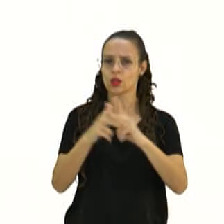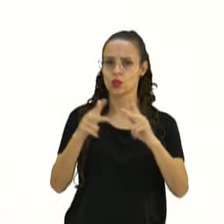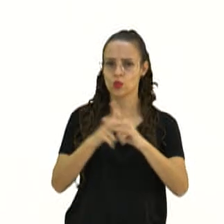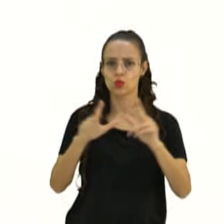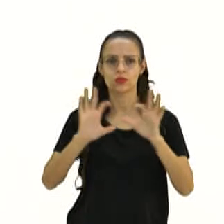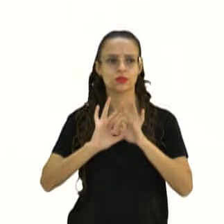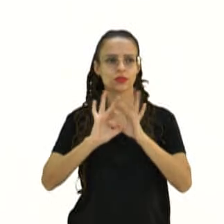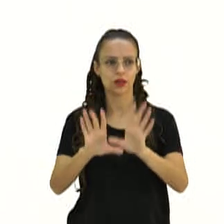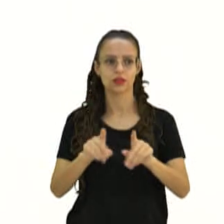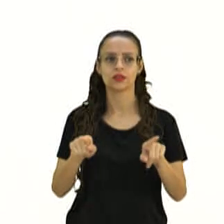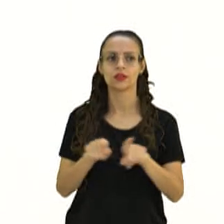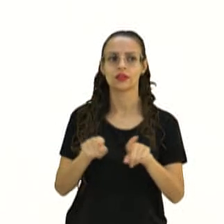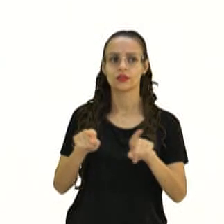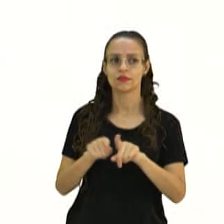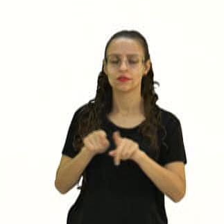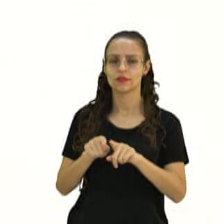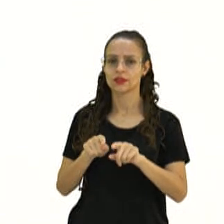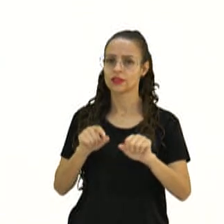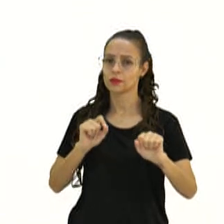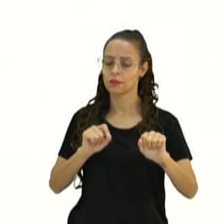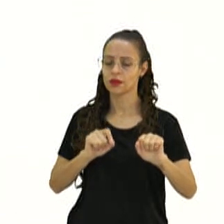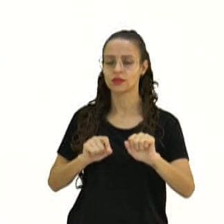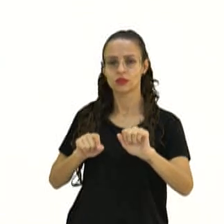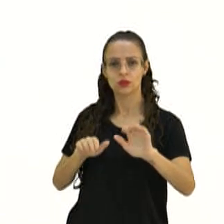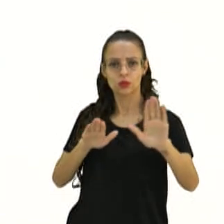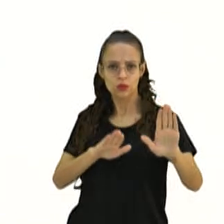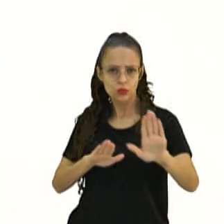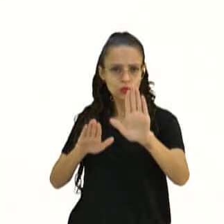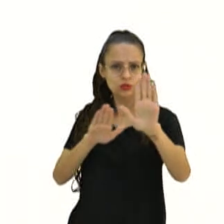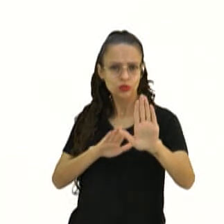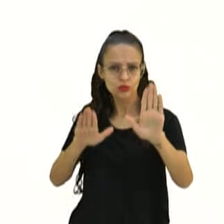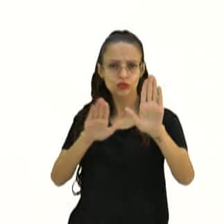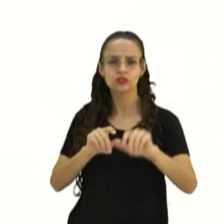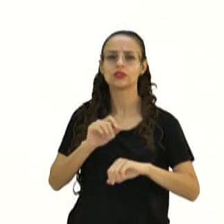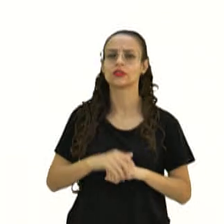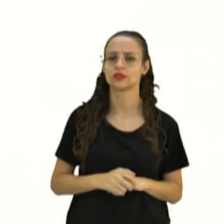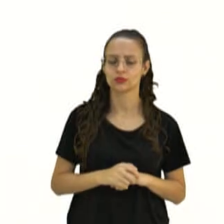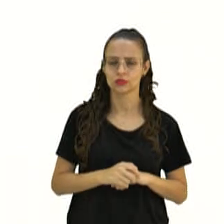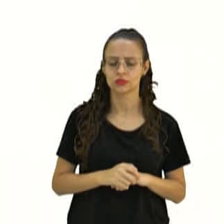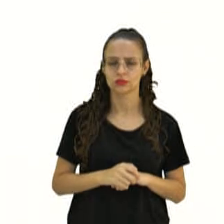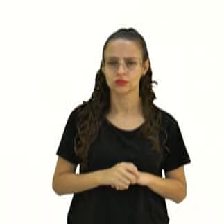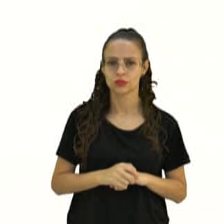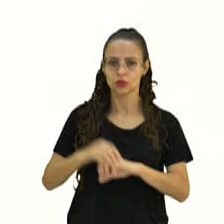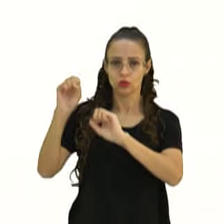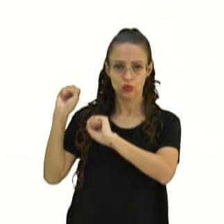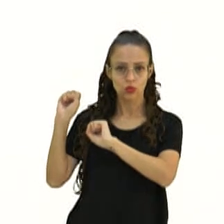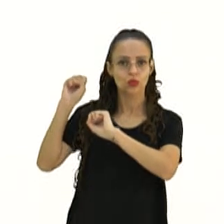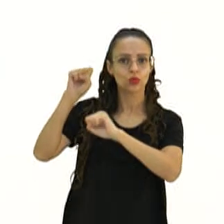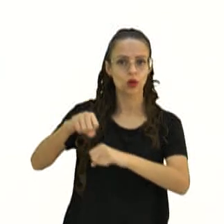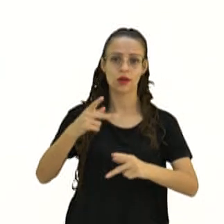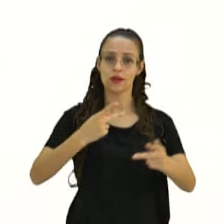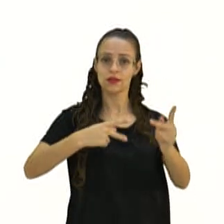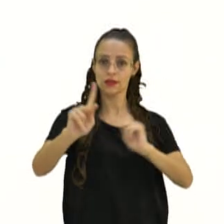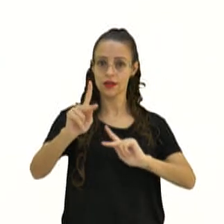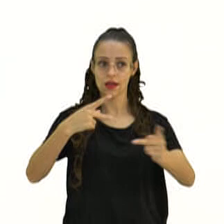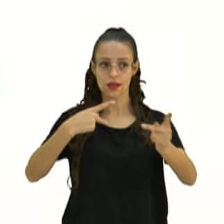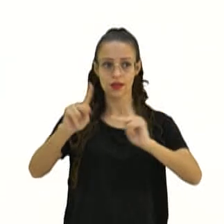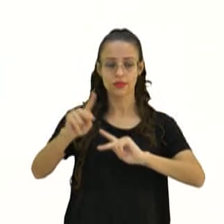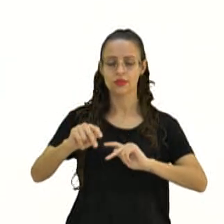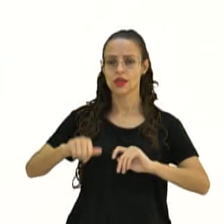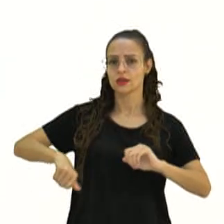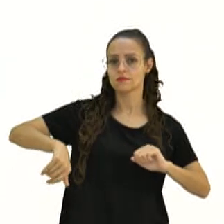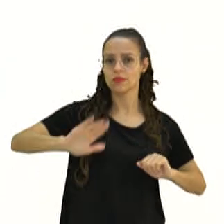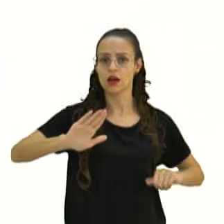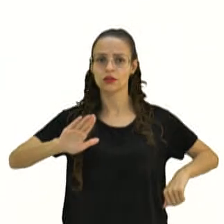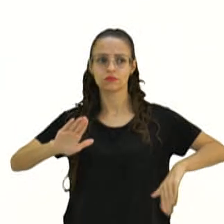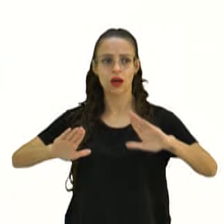o jiu-jitsu, o tradicional, o brasileiro, o kung fu, o taekwondo, o karatê, o kickboxing, né,